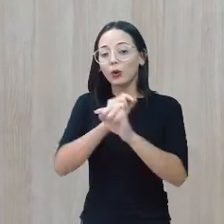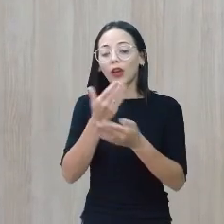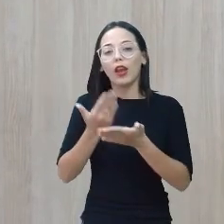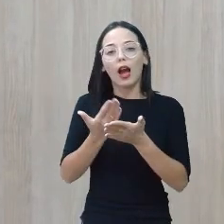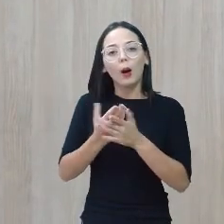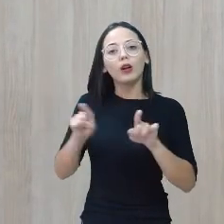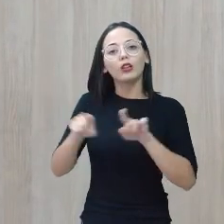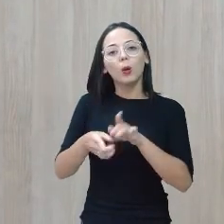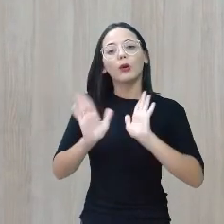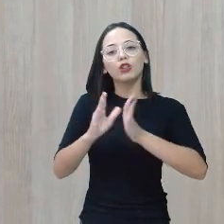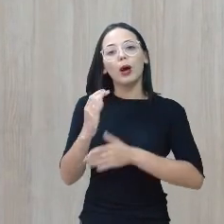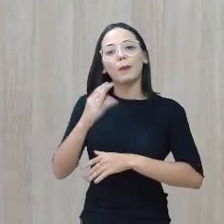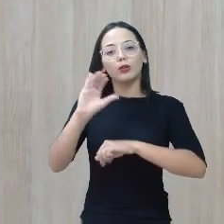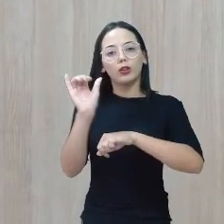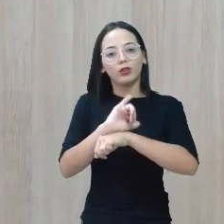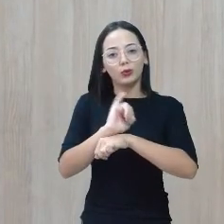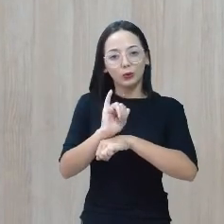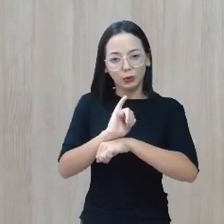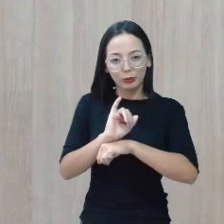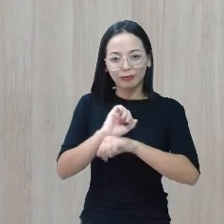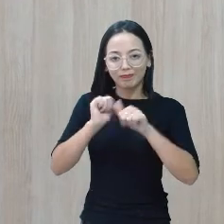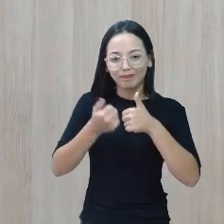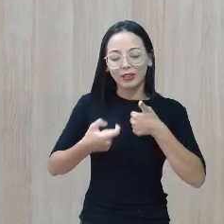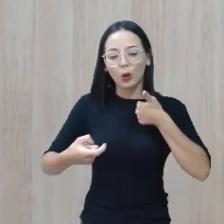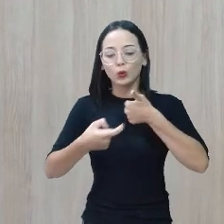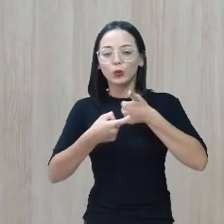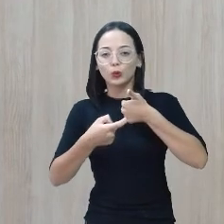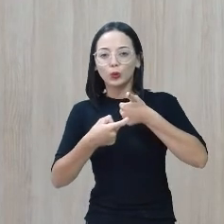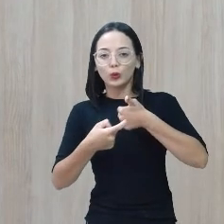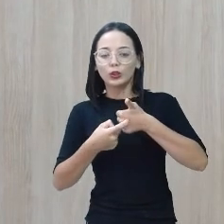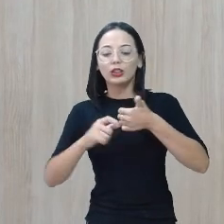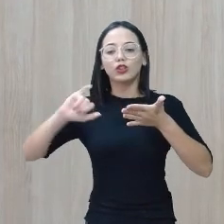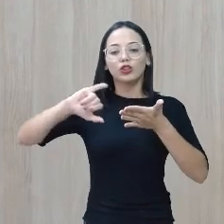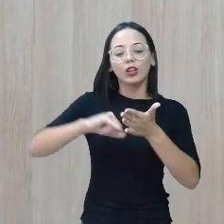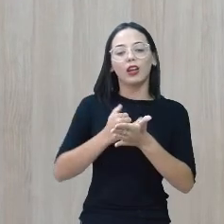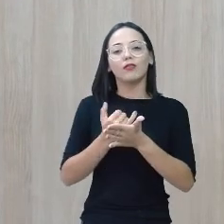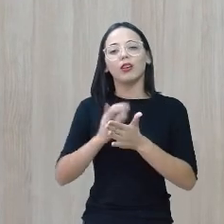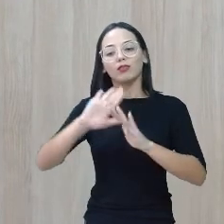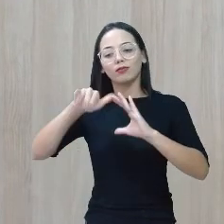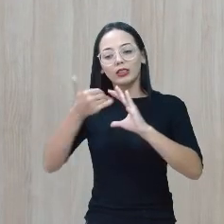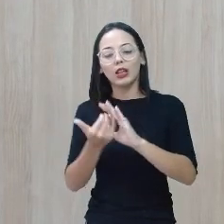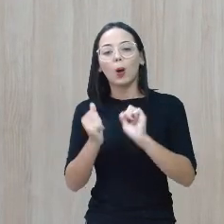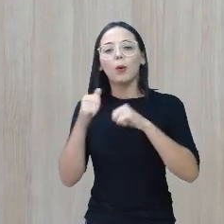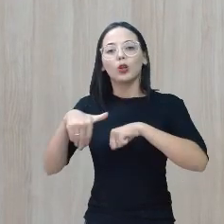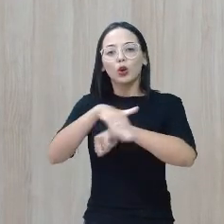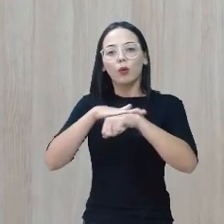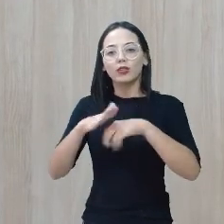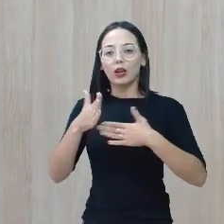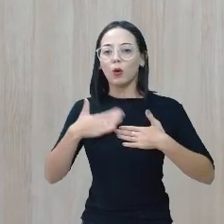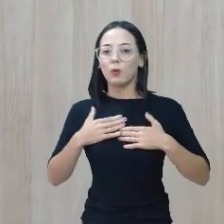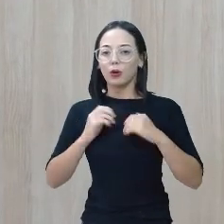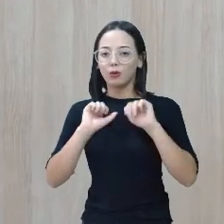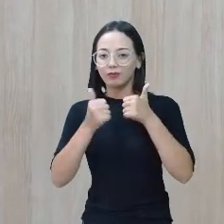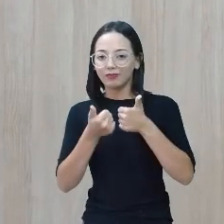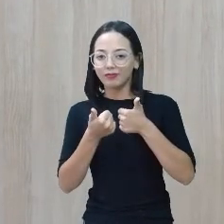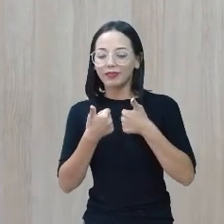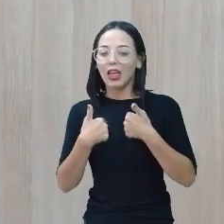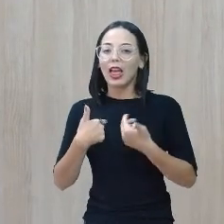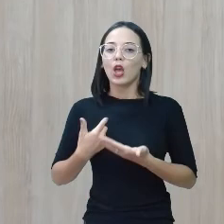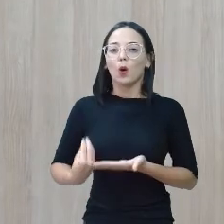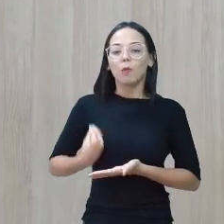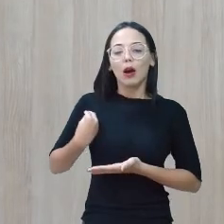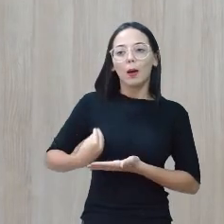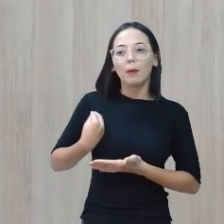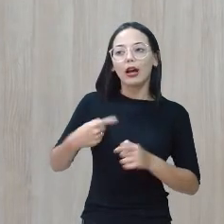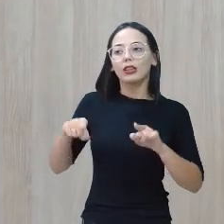aulas também estão disponíveis no YouTube. Dá um like lá, inscreva-se. Pode conversar comigo, tá certo? Eu estou aqui